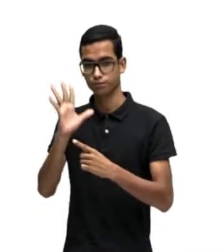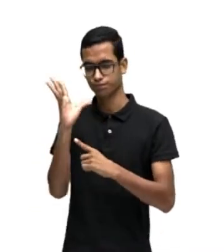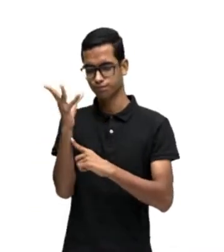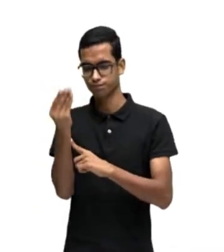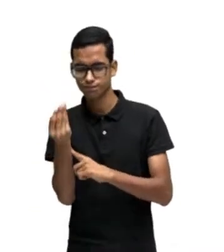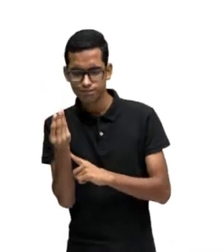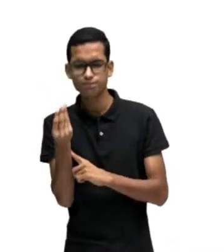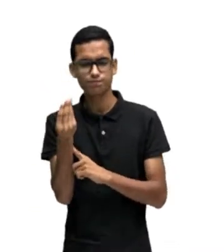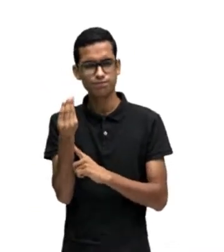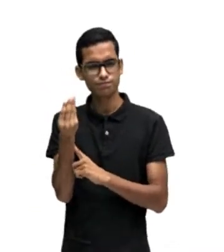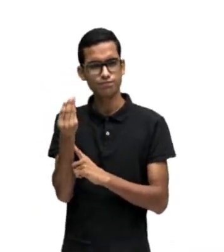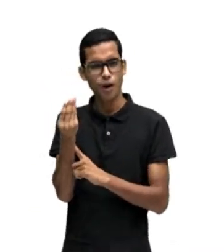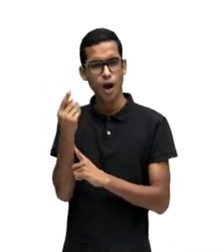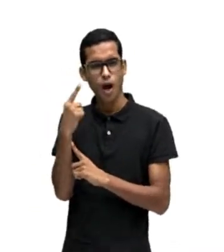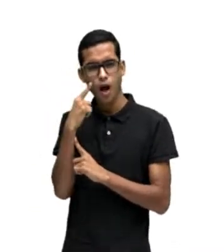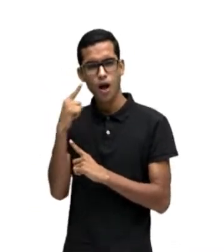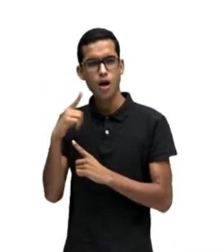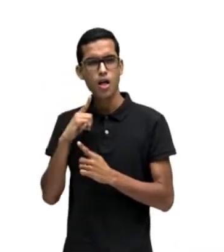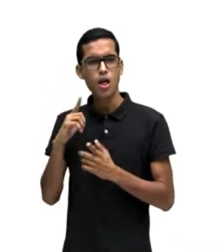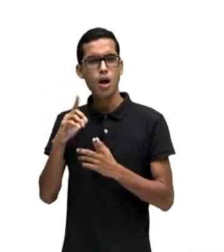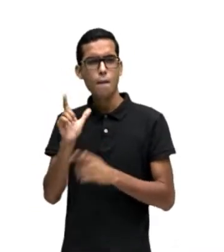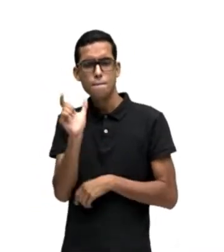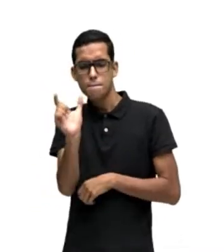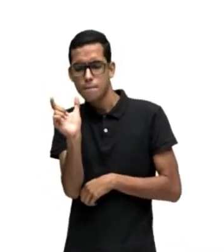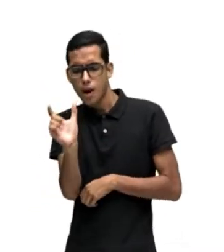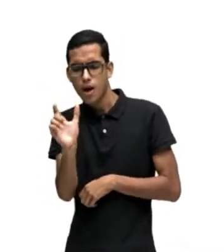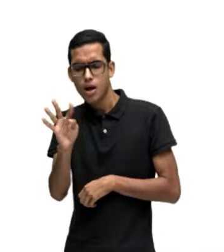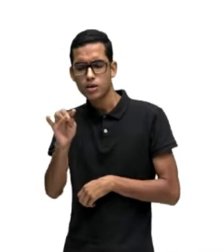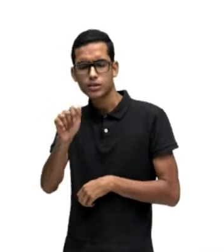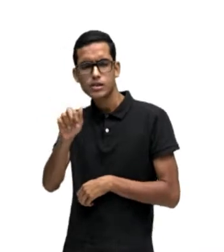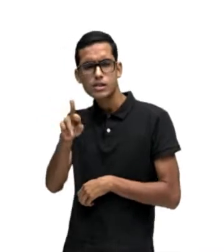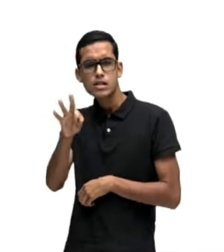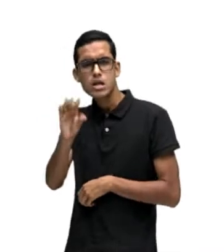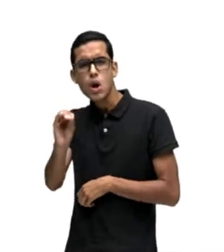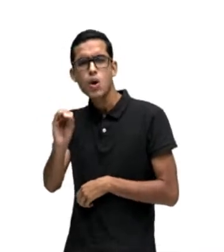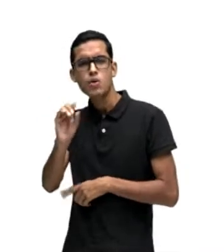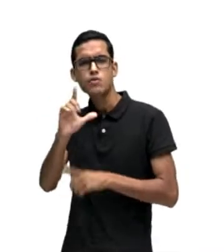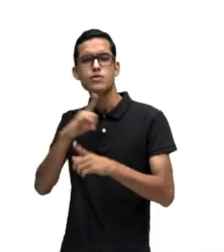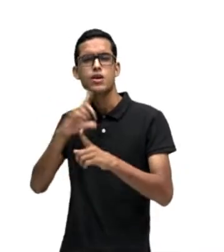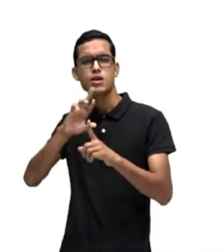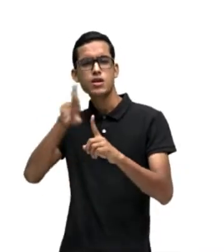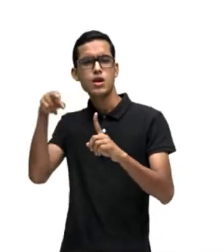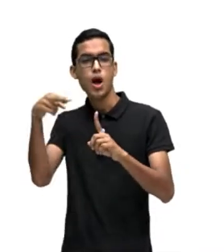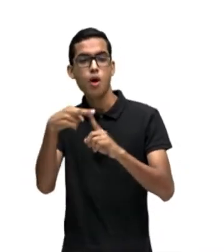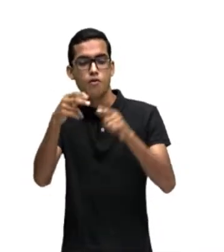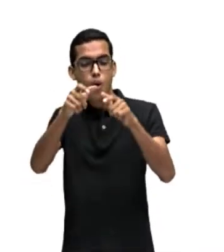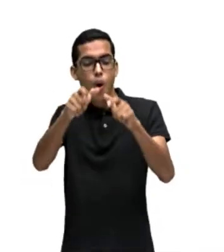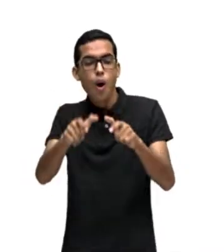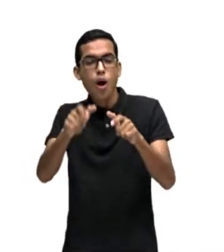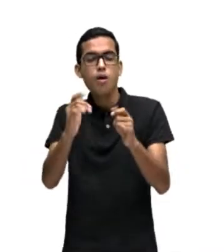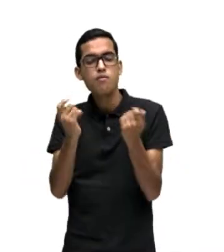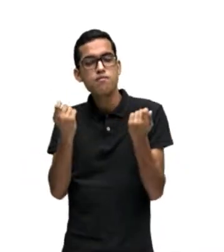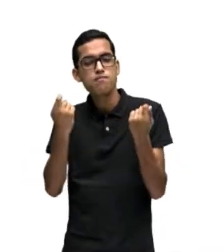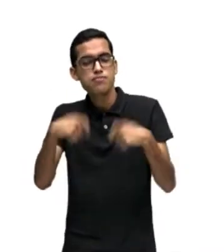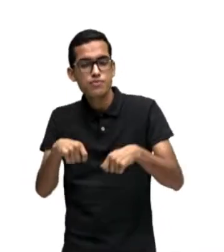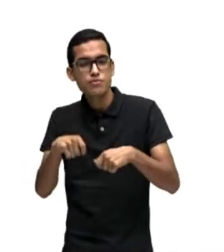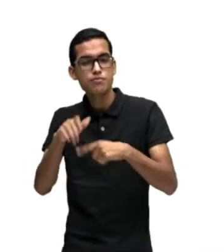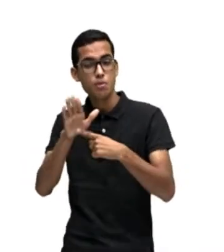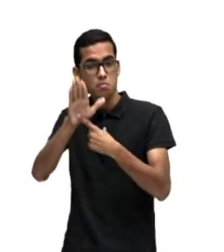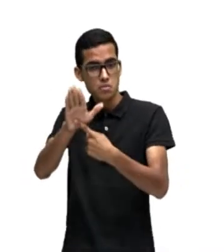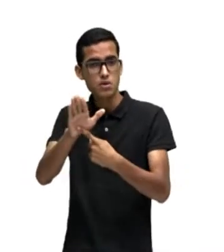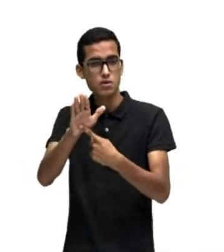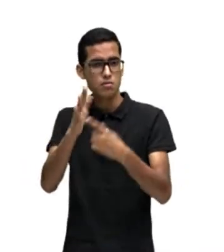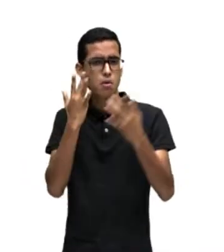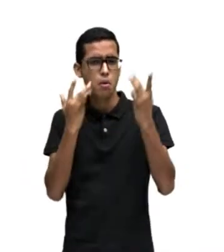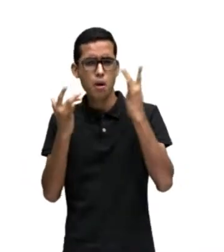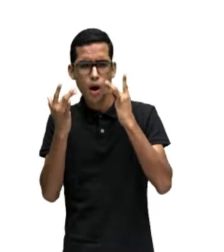palavra teatro se refere ao prédio onde podem se apresentar várias formas de arte. Eu